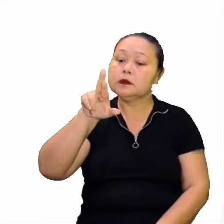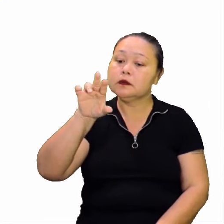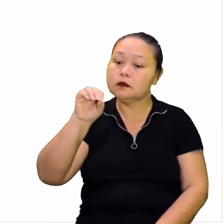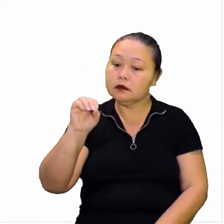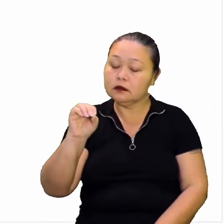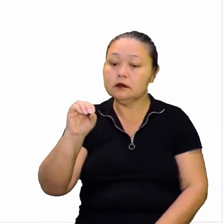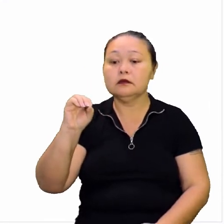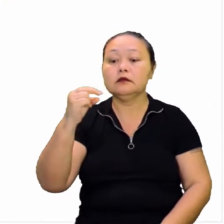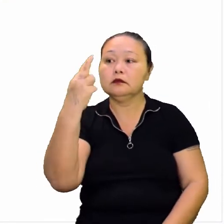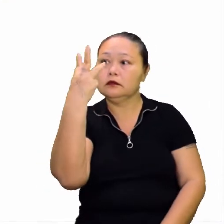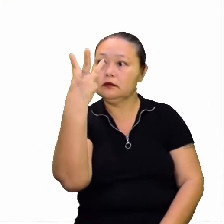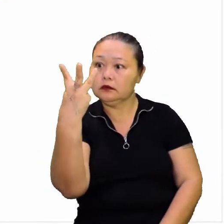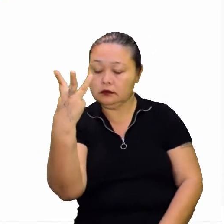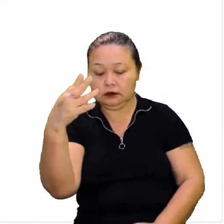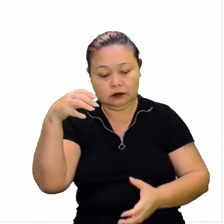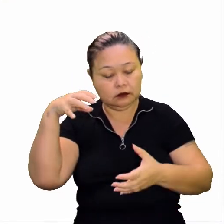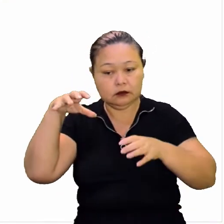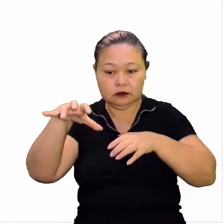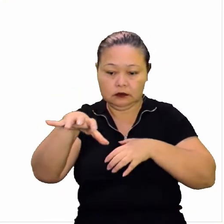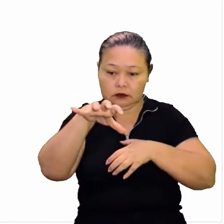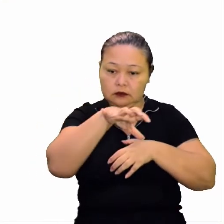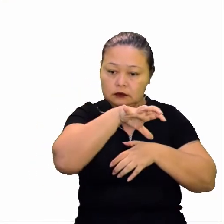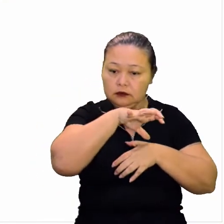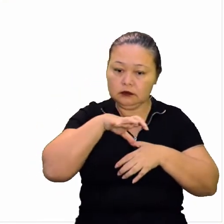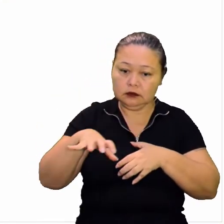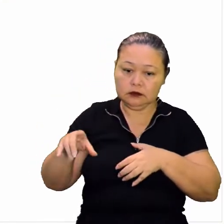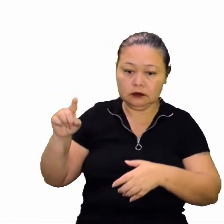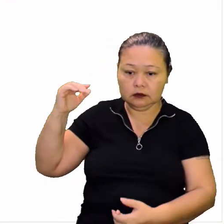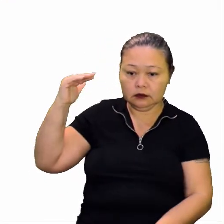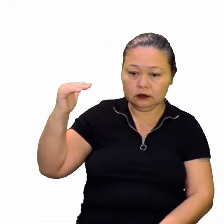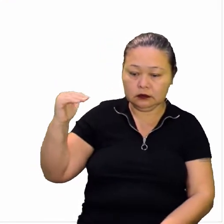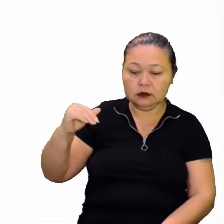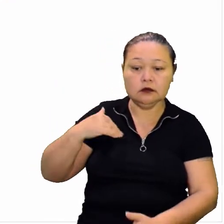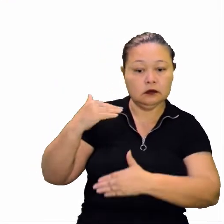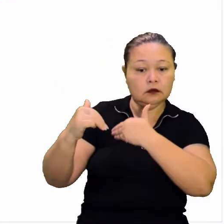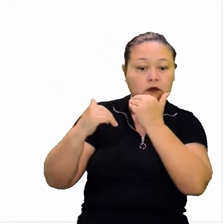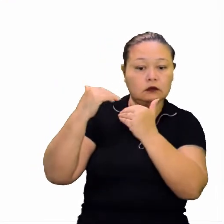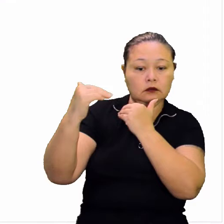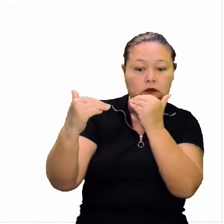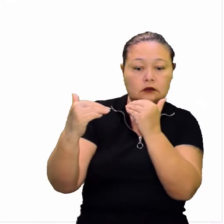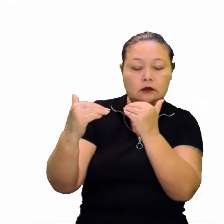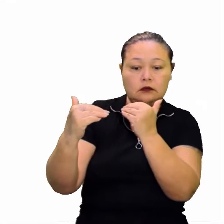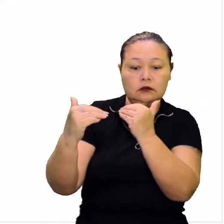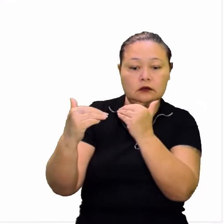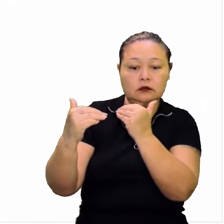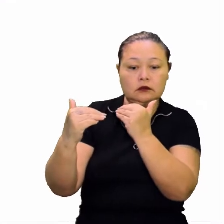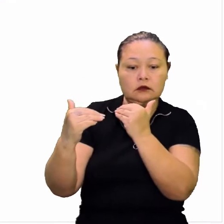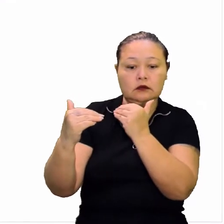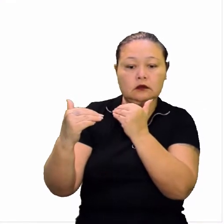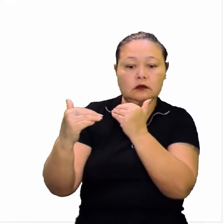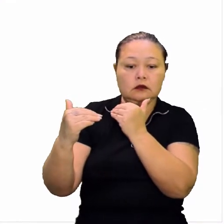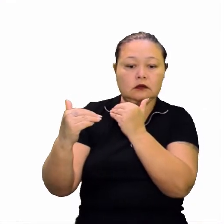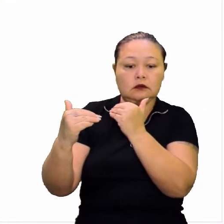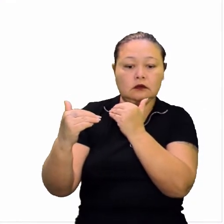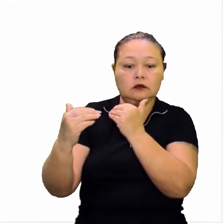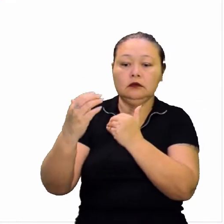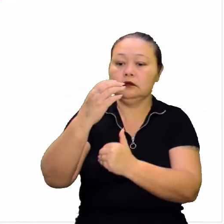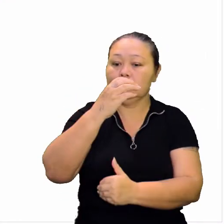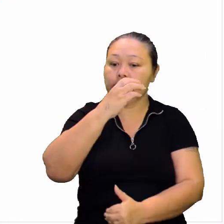3 cidades, 3 regiões muitíssimo desenvolvidas. Olha, ele sai da região de